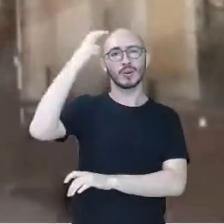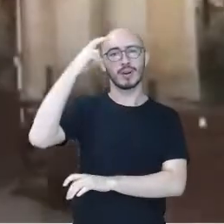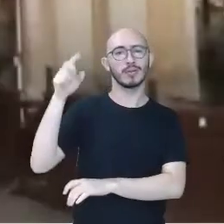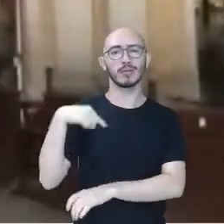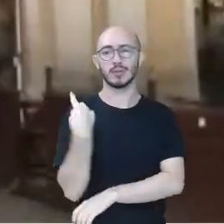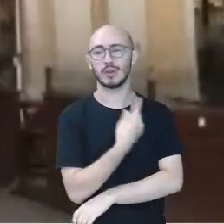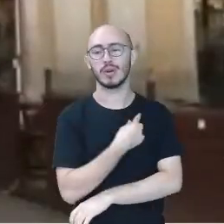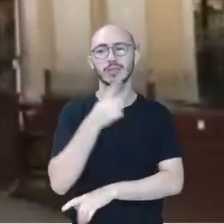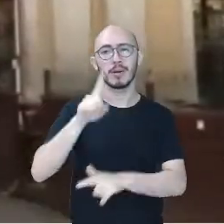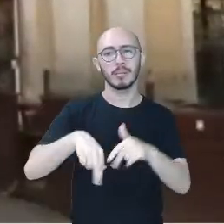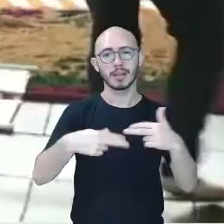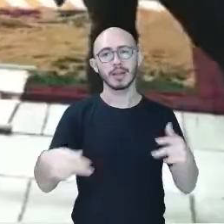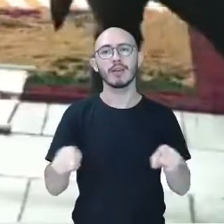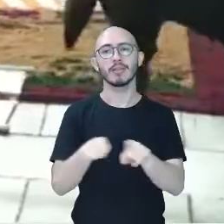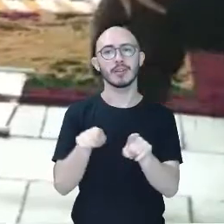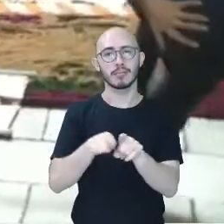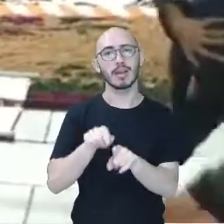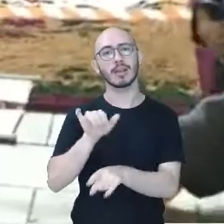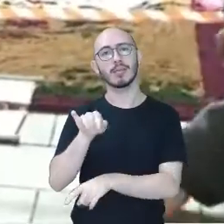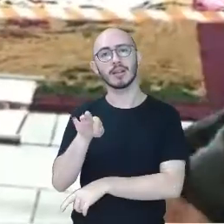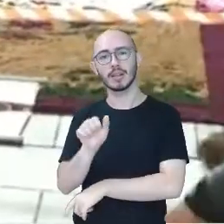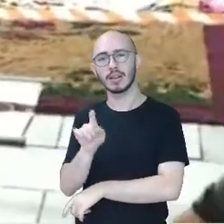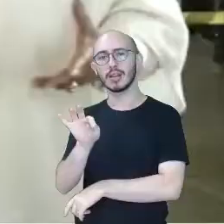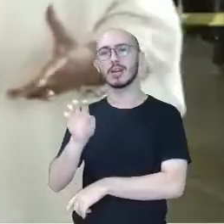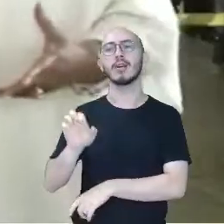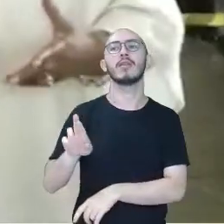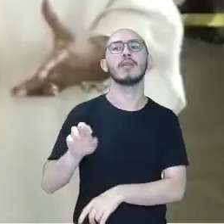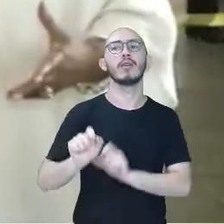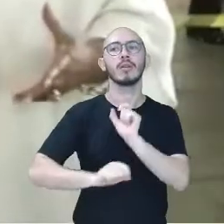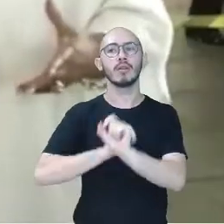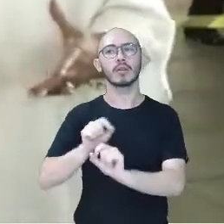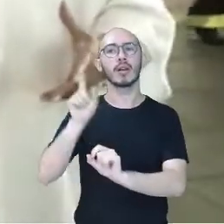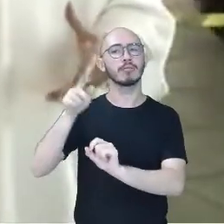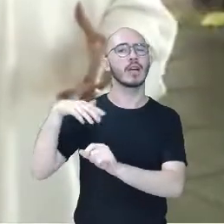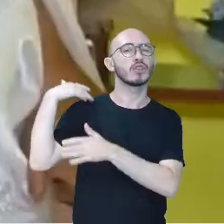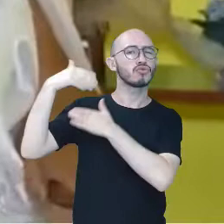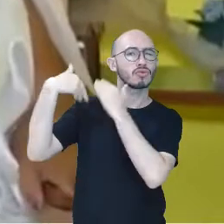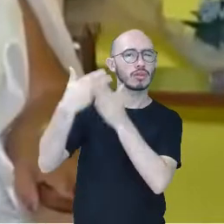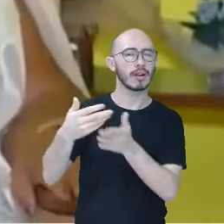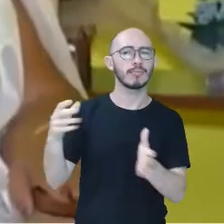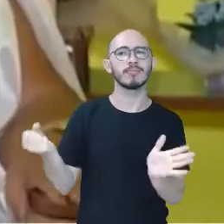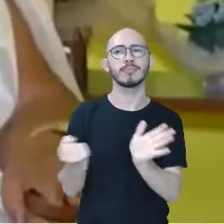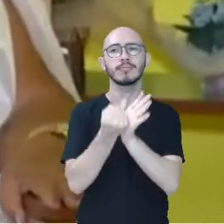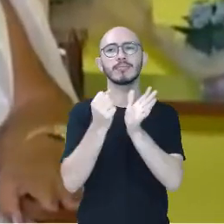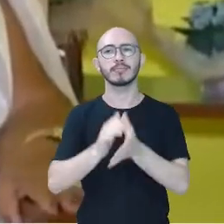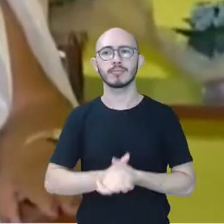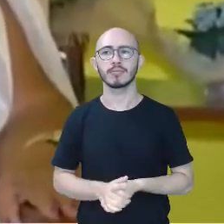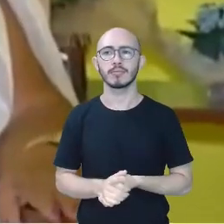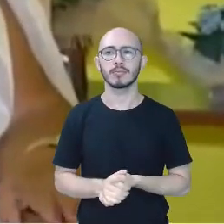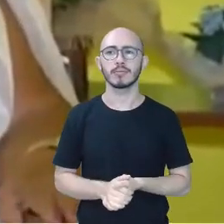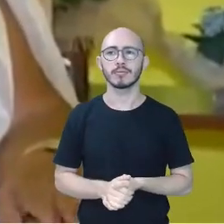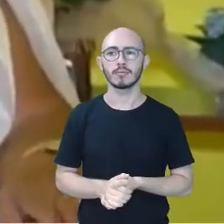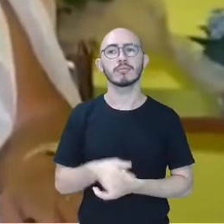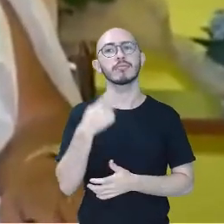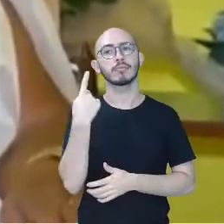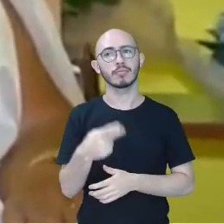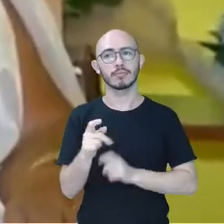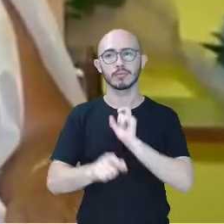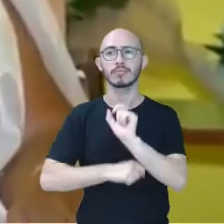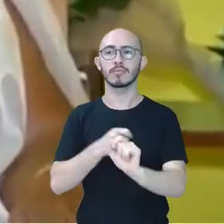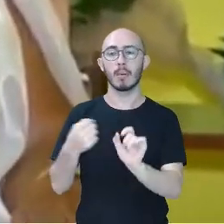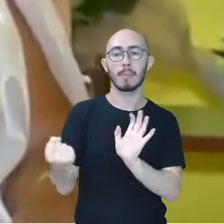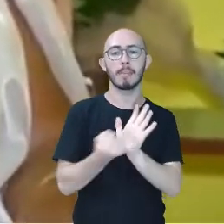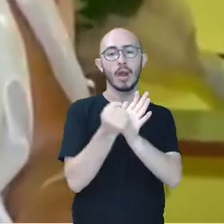material e imaterial, e que carrega muito da nossa história. Ali é um marco